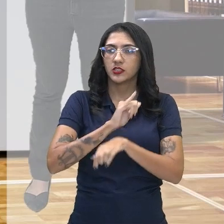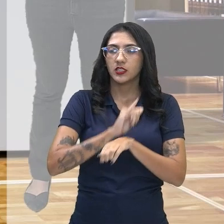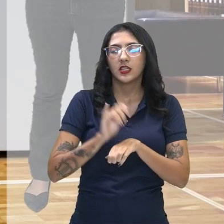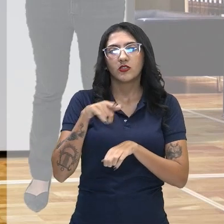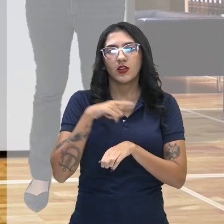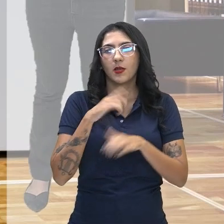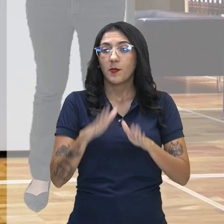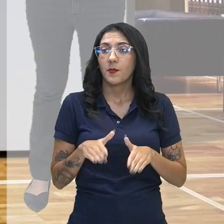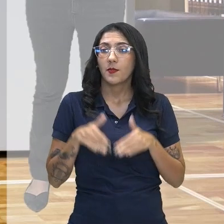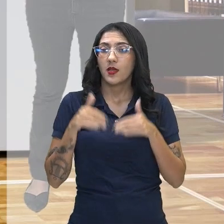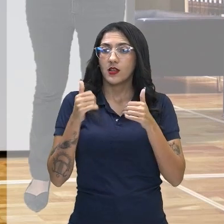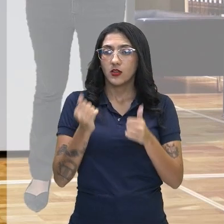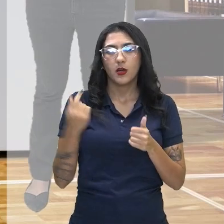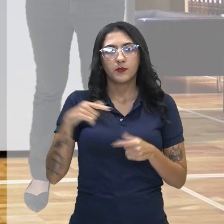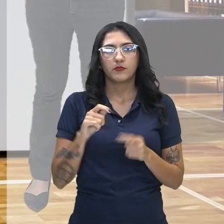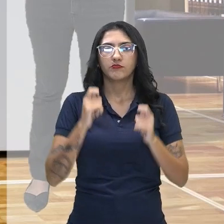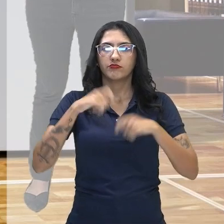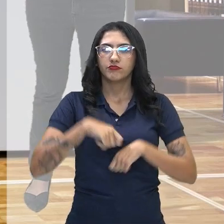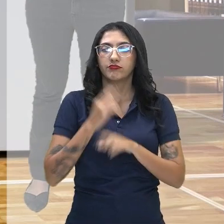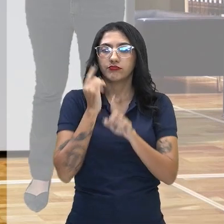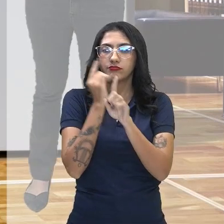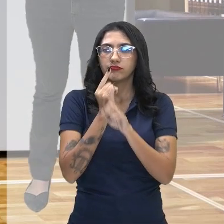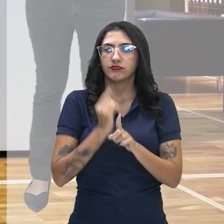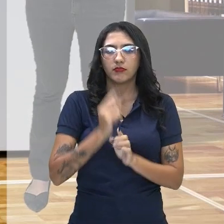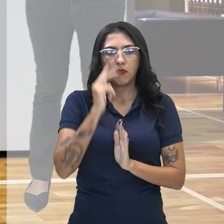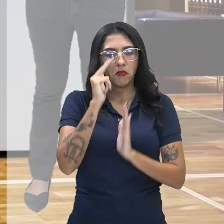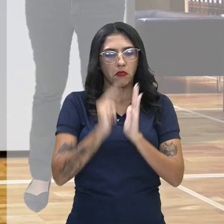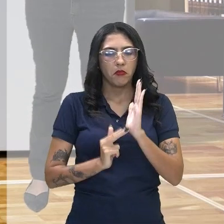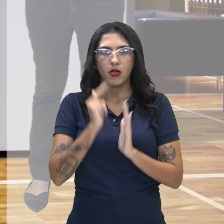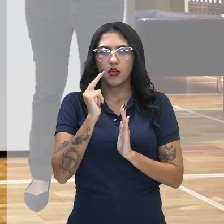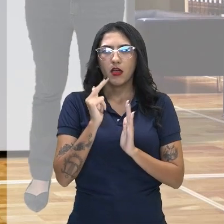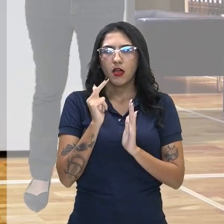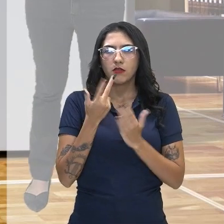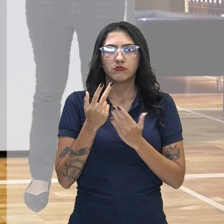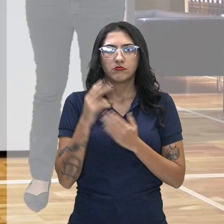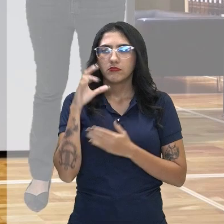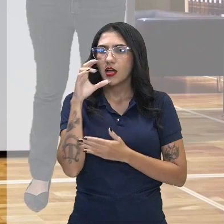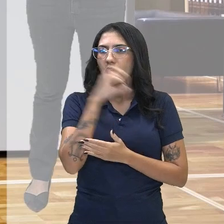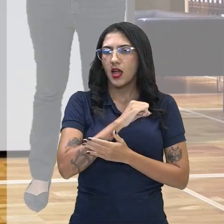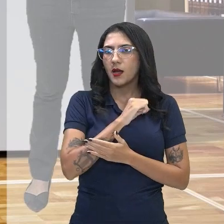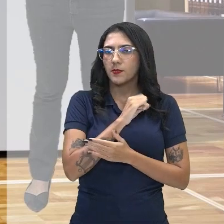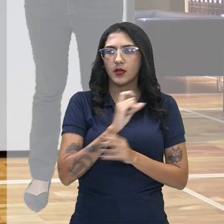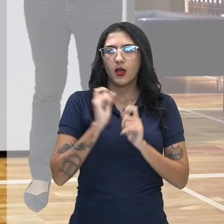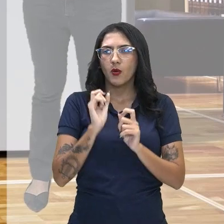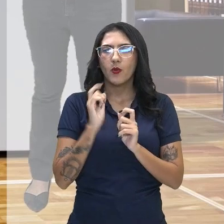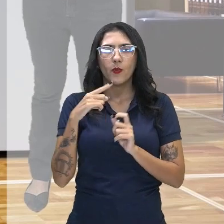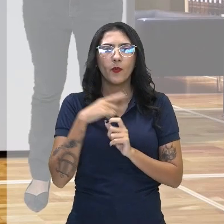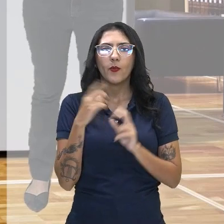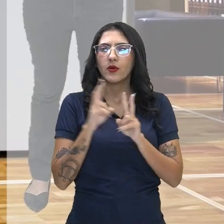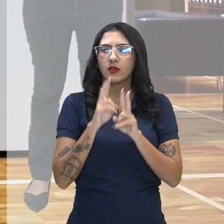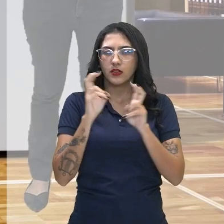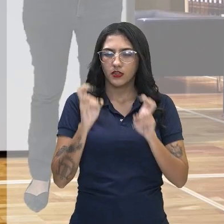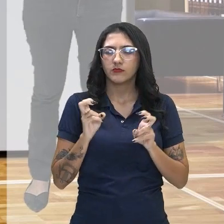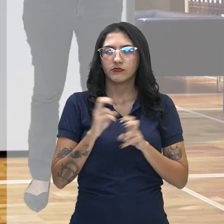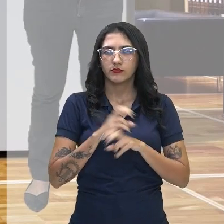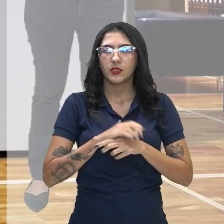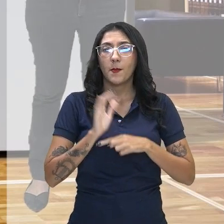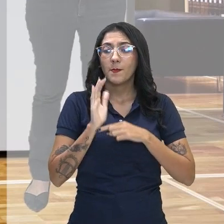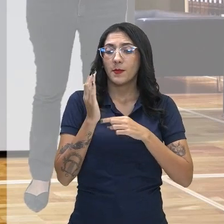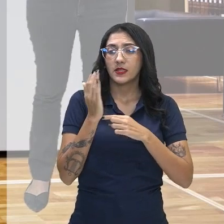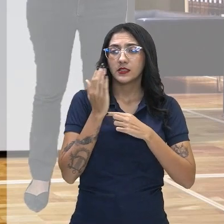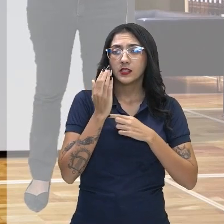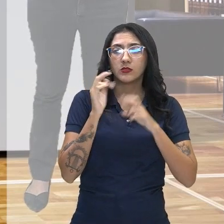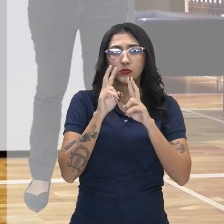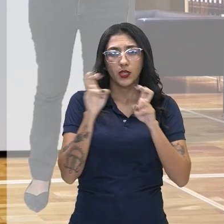indicada para você fazer, assim, um olhar geral sobre o que é que o texto está querendo apresentar para